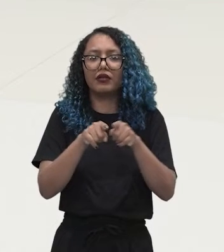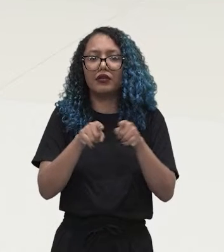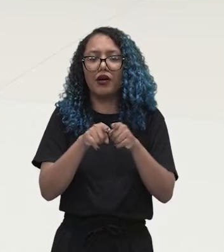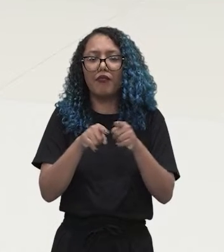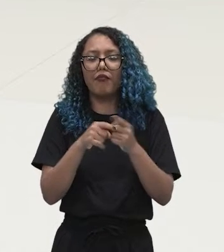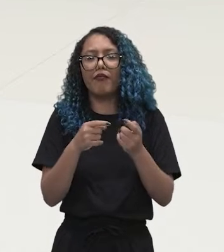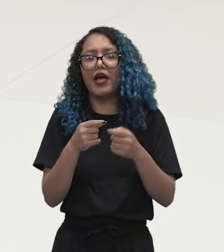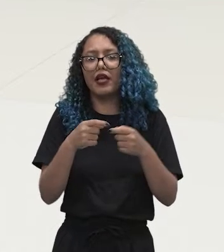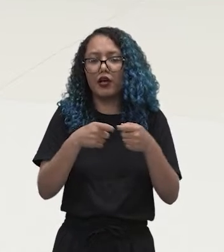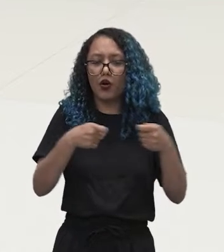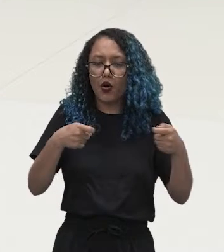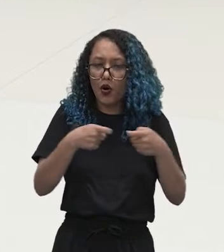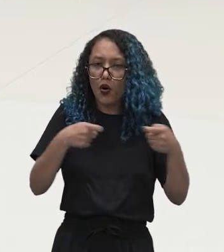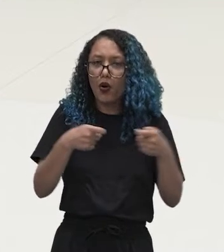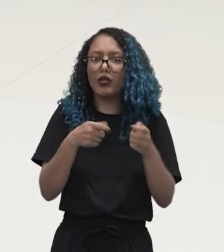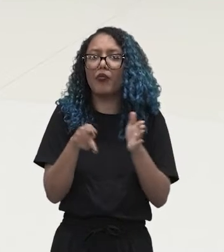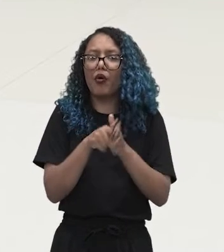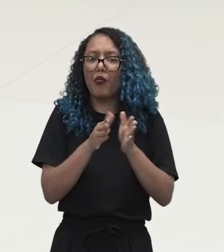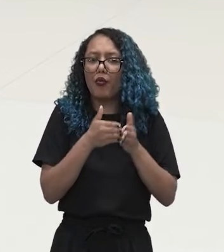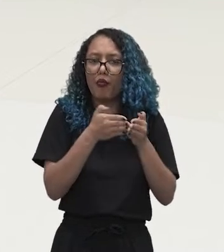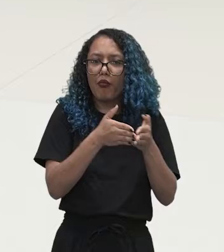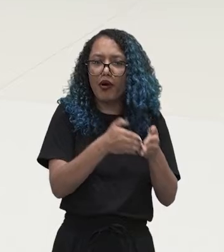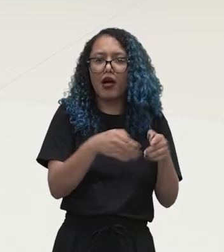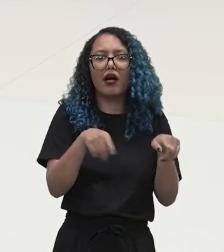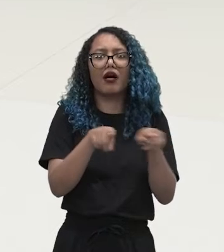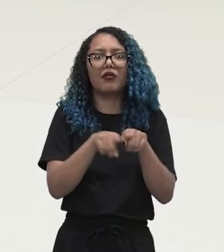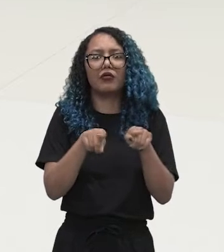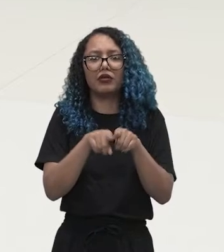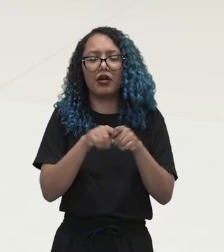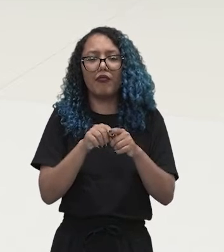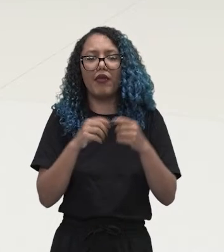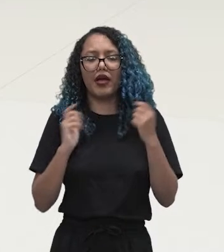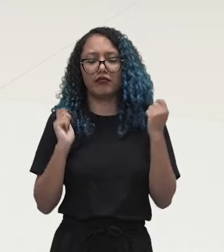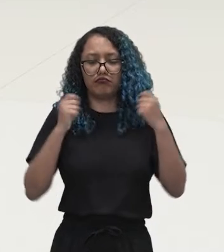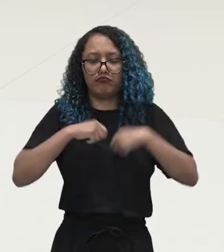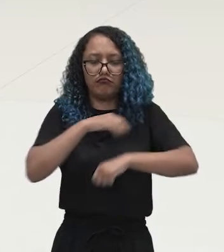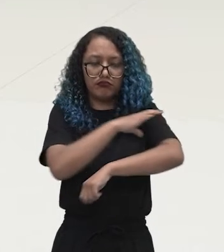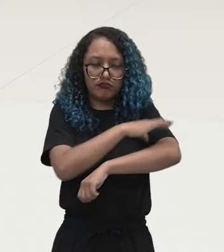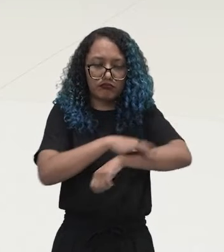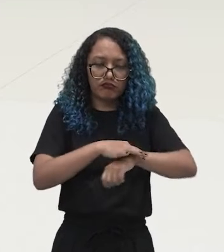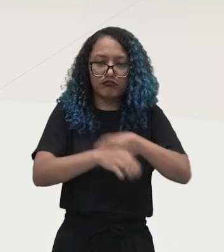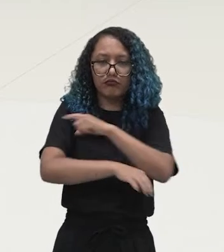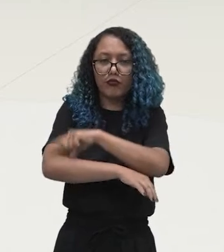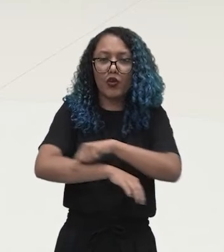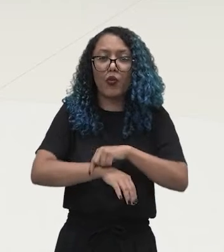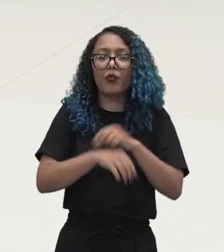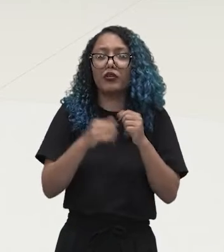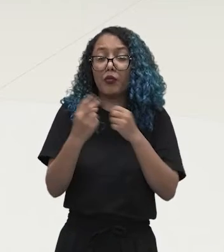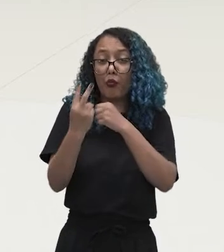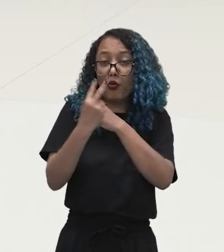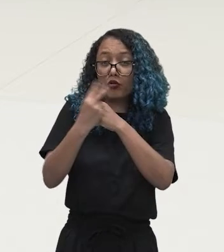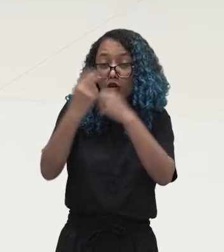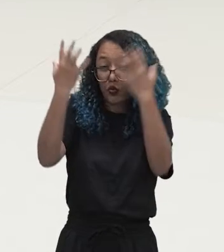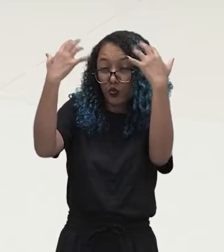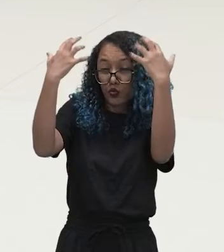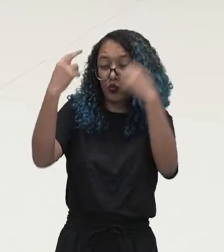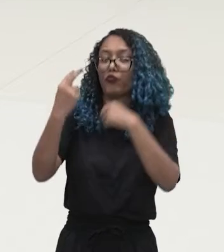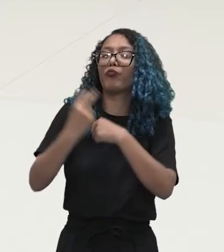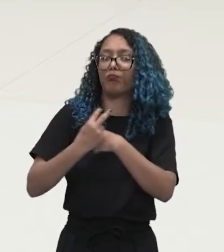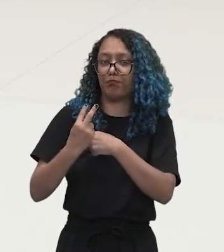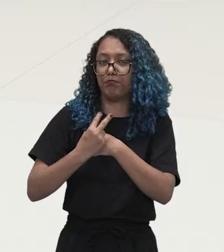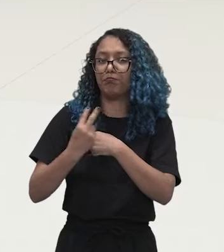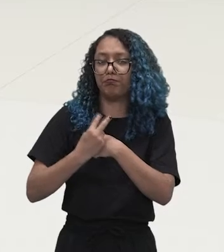além de jaquetas, por exemplo, jaquetas de nylon, porque ele protege ali, por exemplo, na chuva. E foi